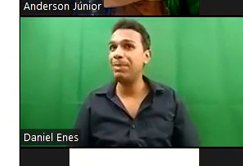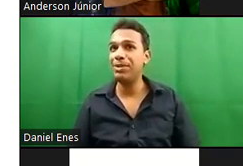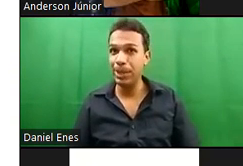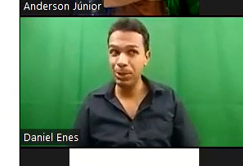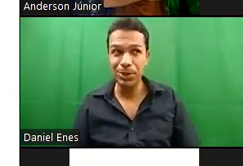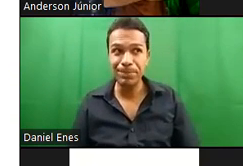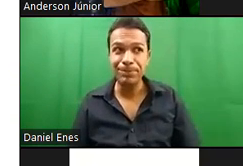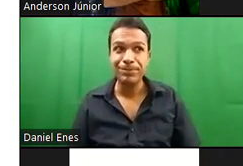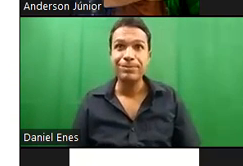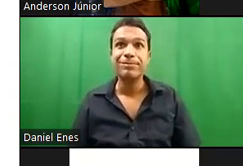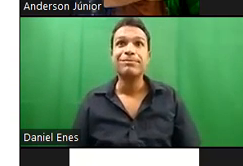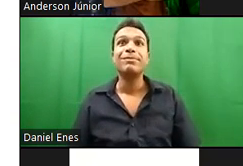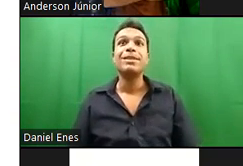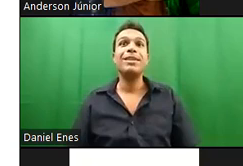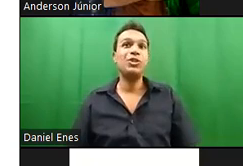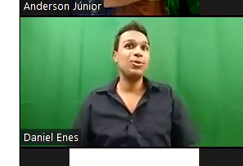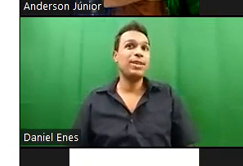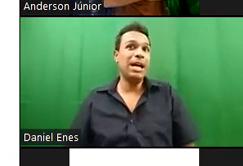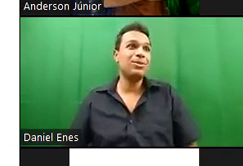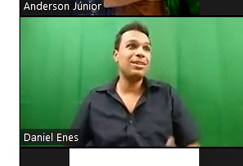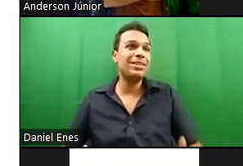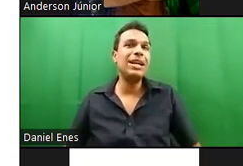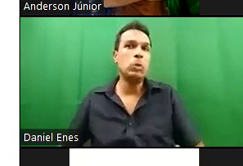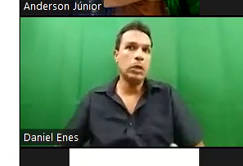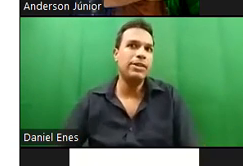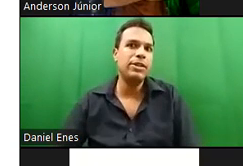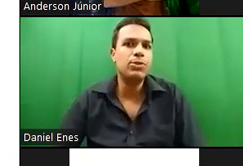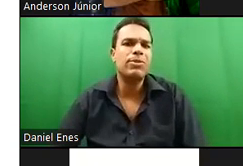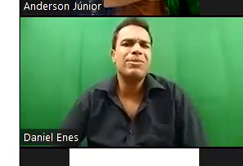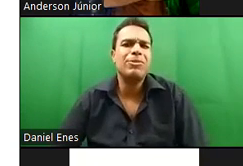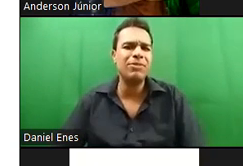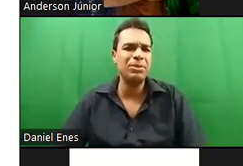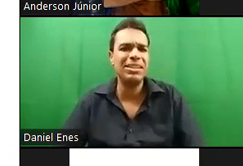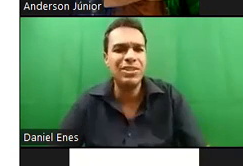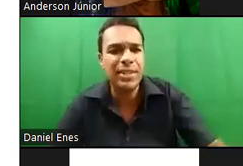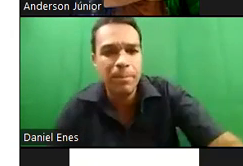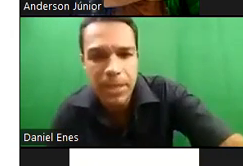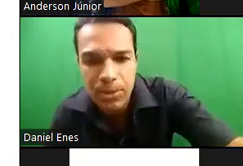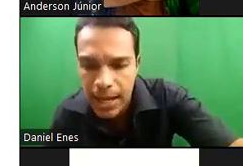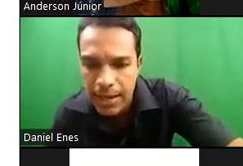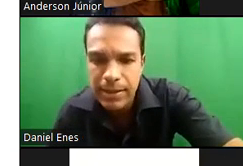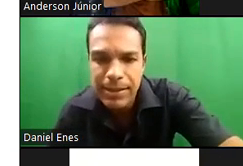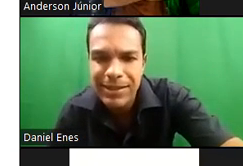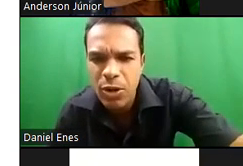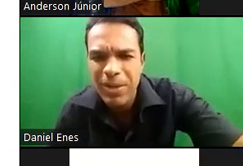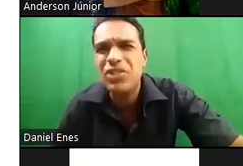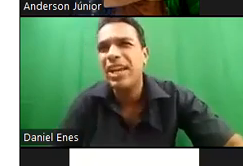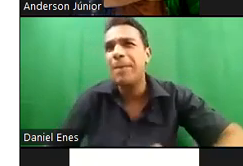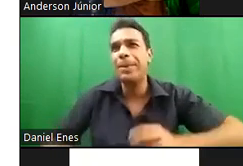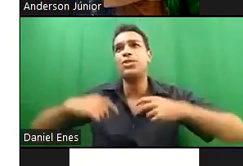Pratique bastante. Seja ousado, ou seja, tenha coragem. As pessoas, eu já vi muita gente ter medo, cara. E